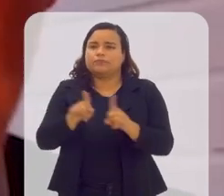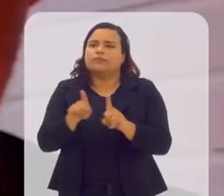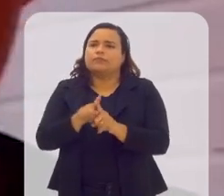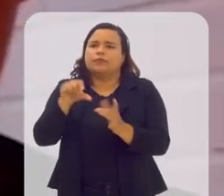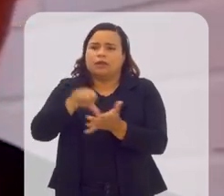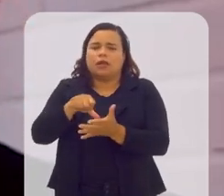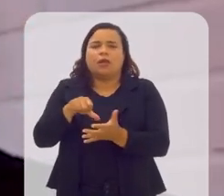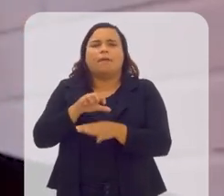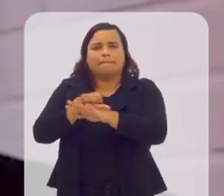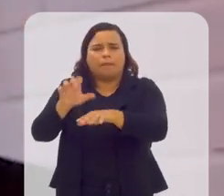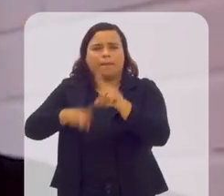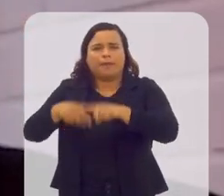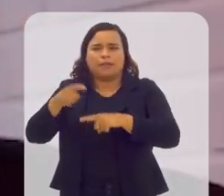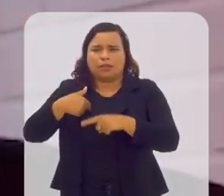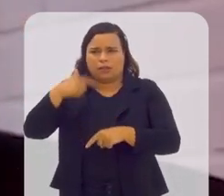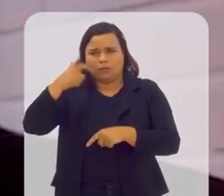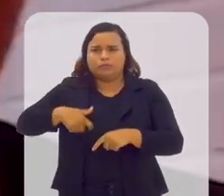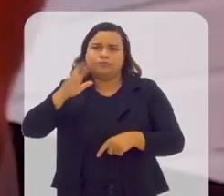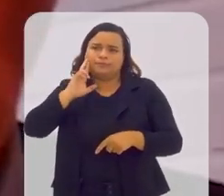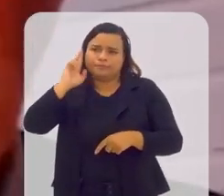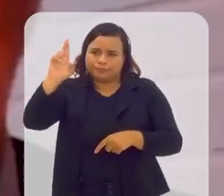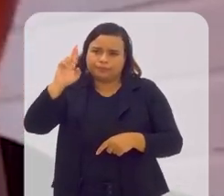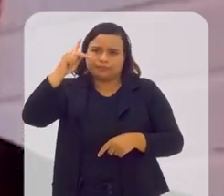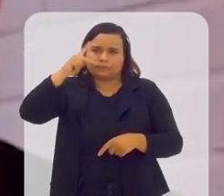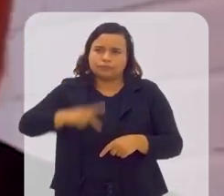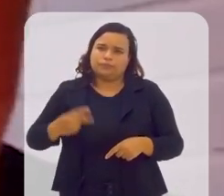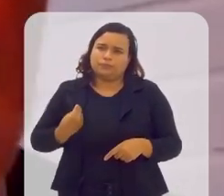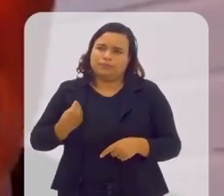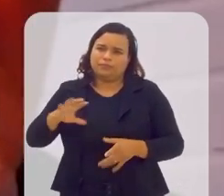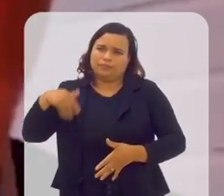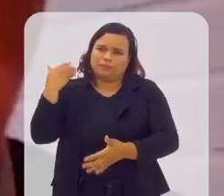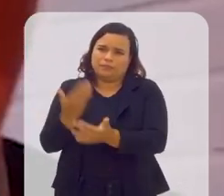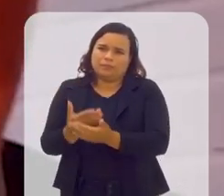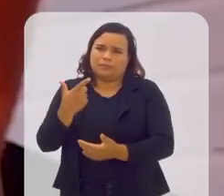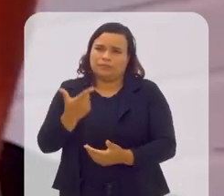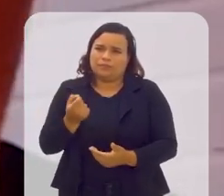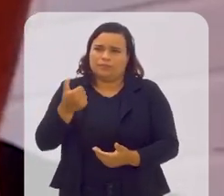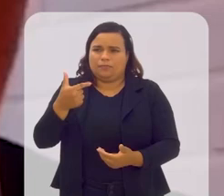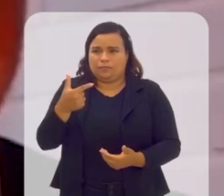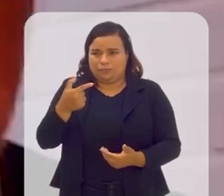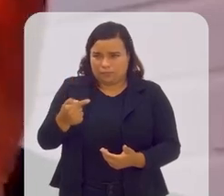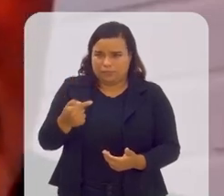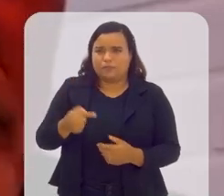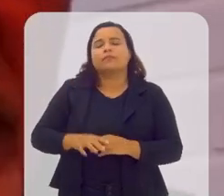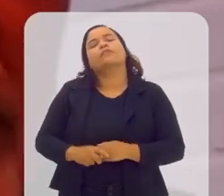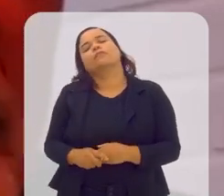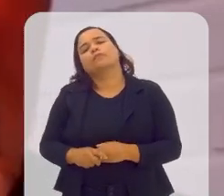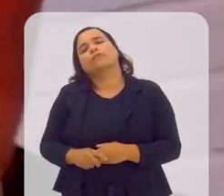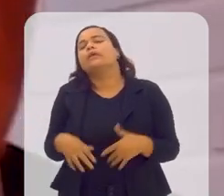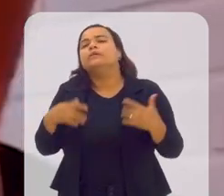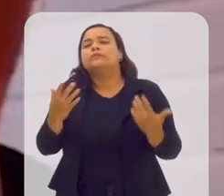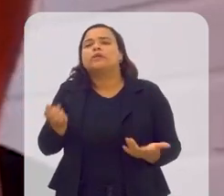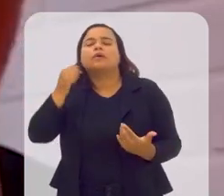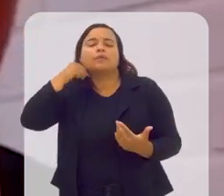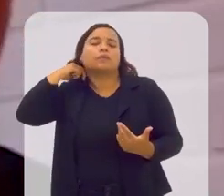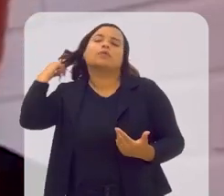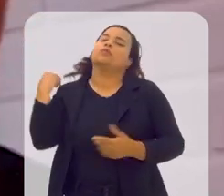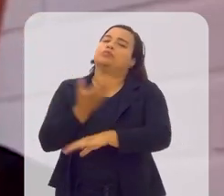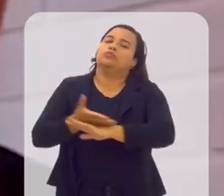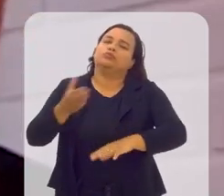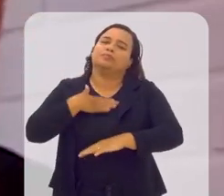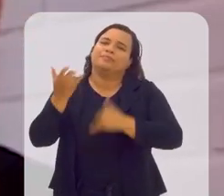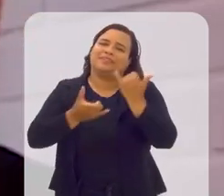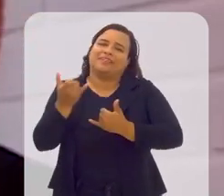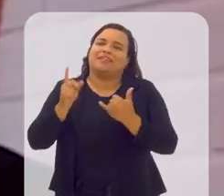modais, e no setor de cargas sou eu que tenho, estou presidente até 2027. Né? Então, eu